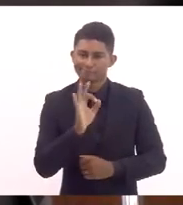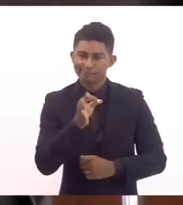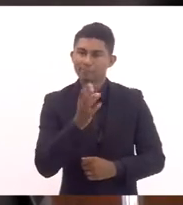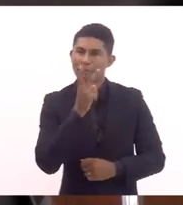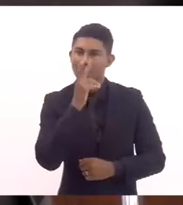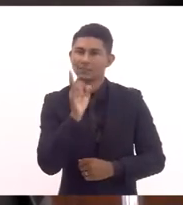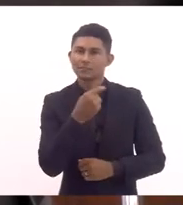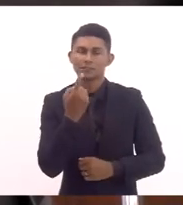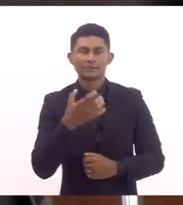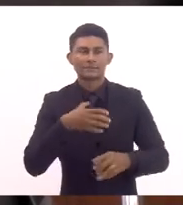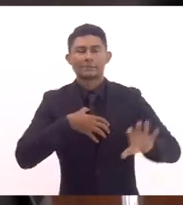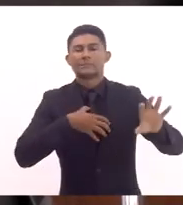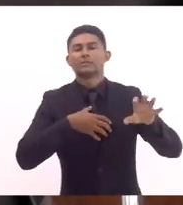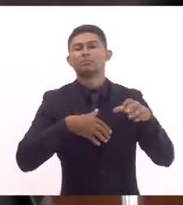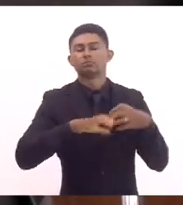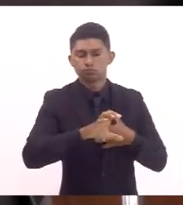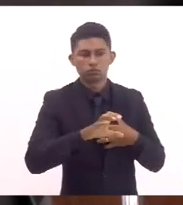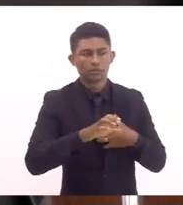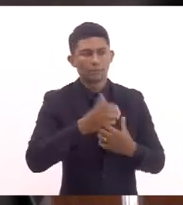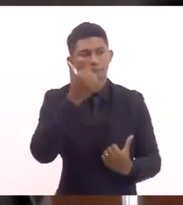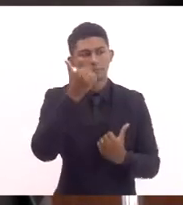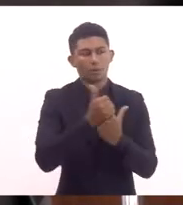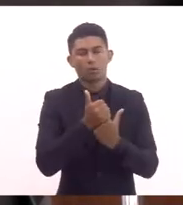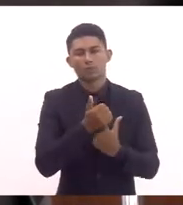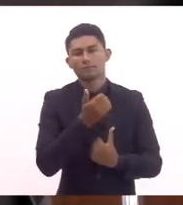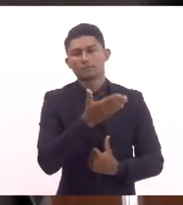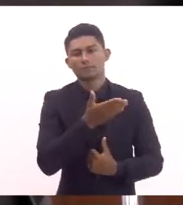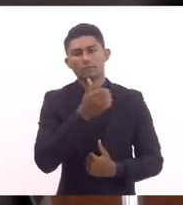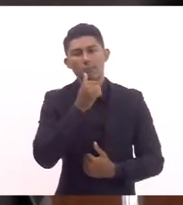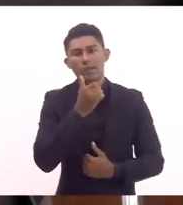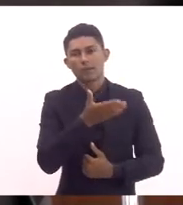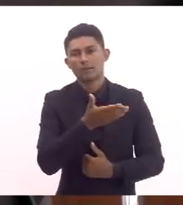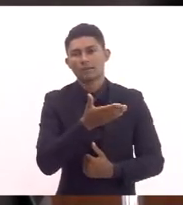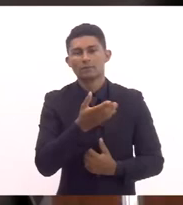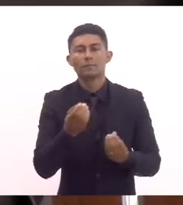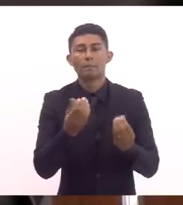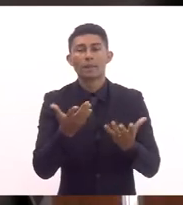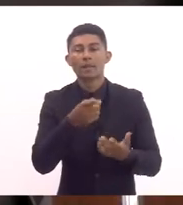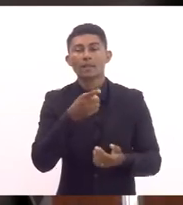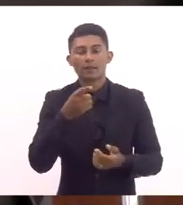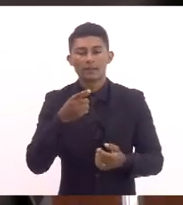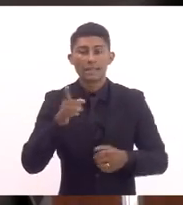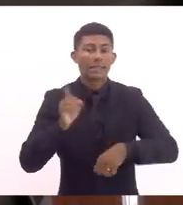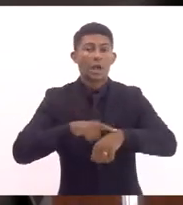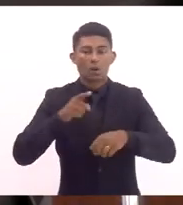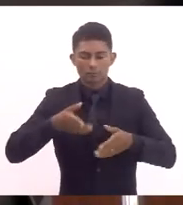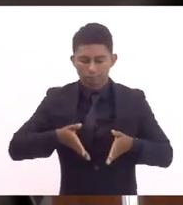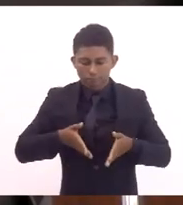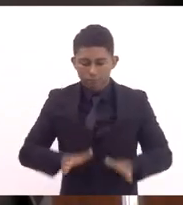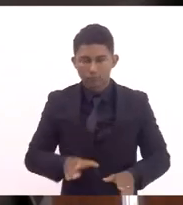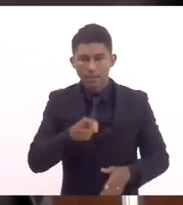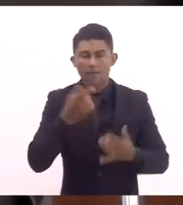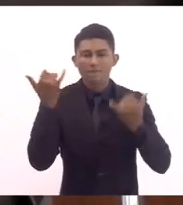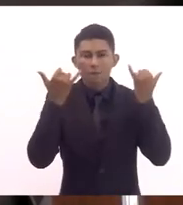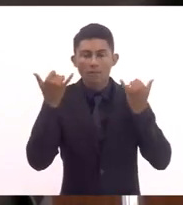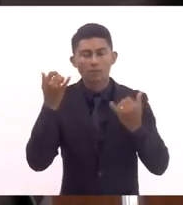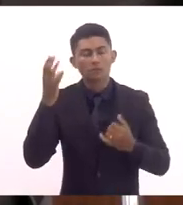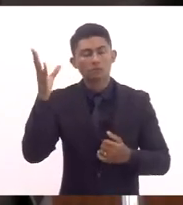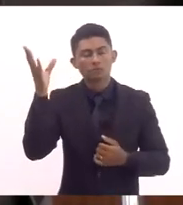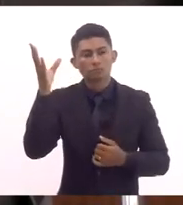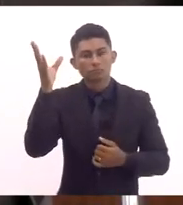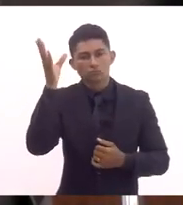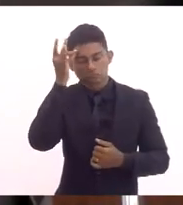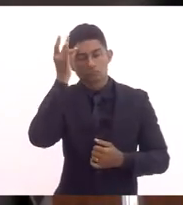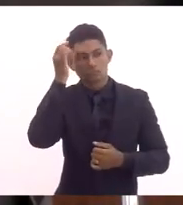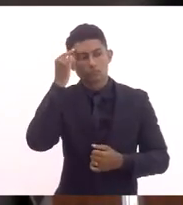dito né como um instrumento de apoio essa mulher e para que ela possa chegar no momento do parto mais informada e consciente para fazer